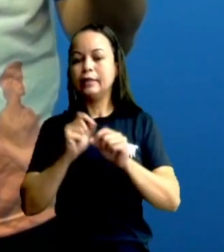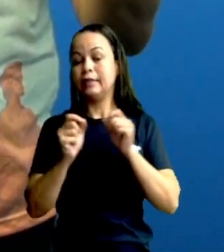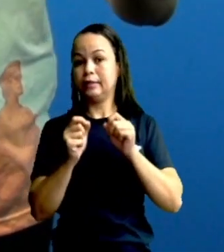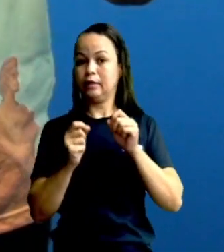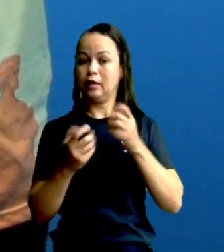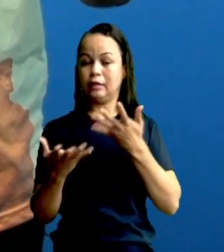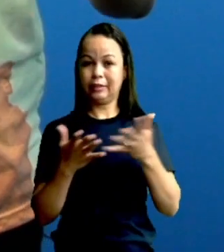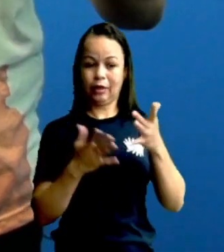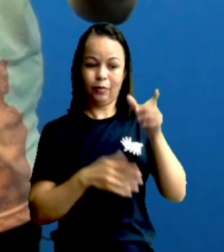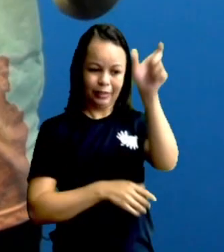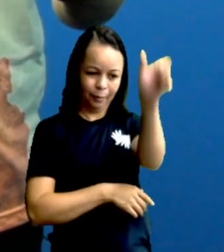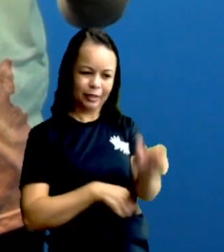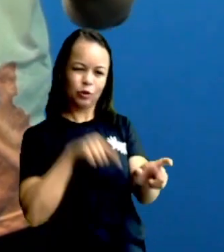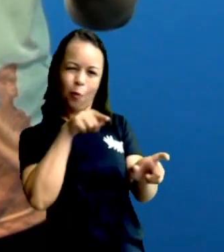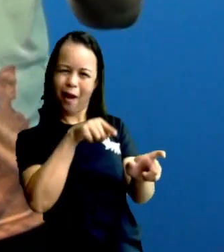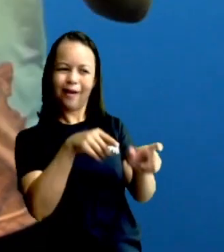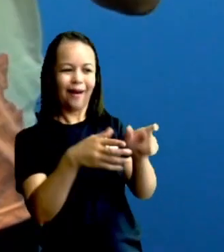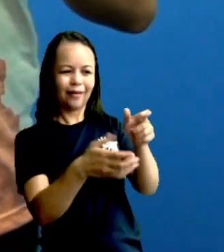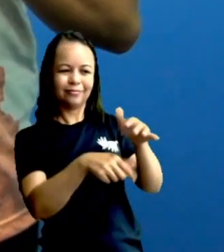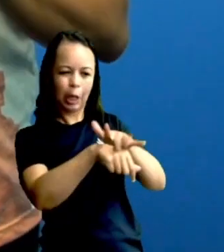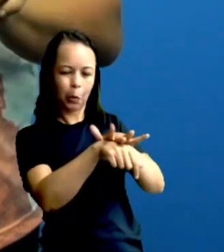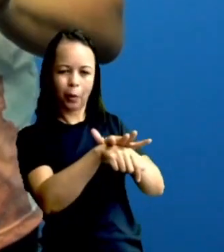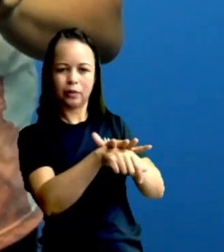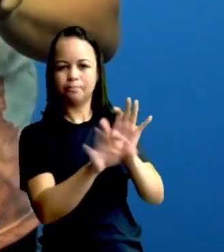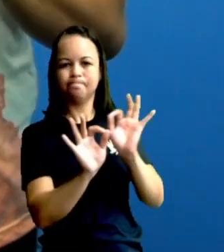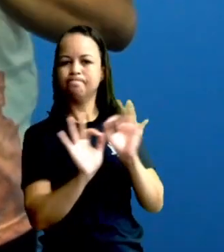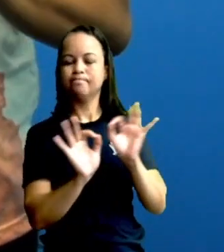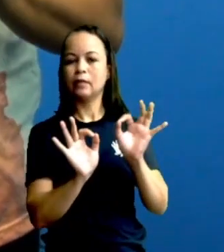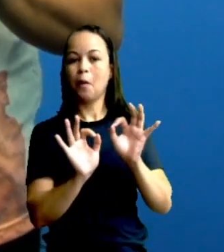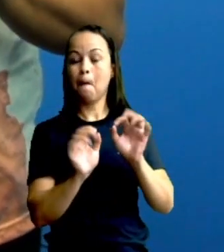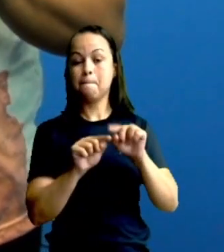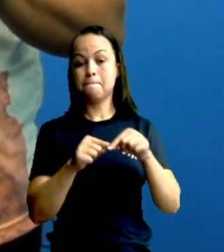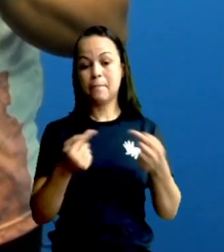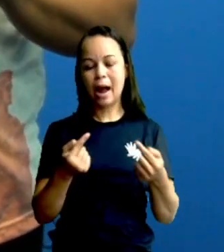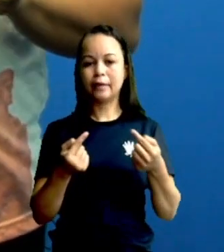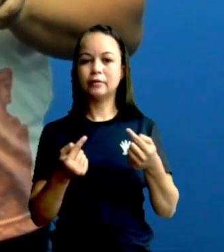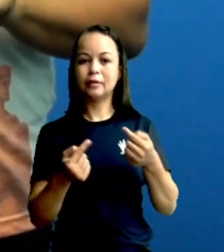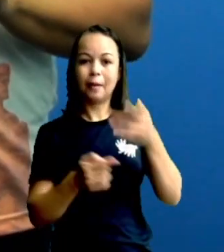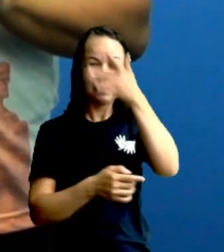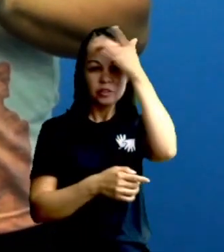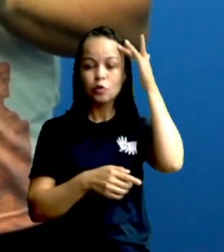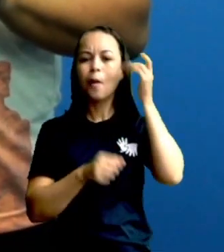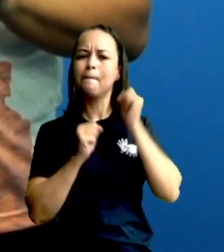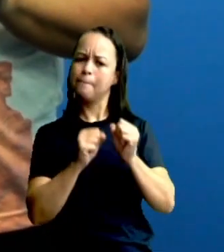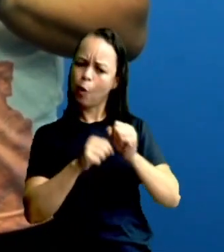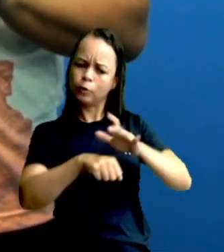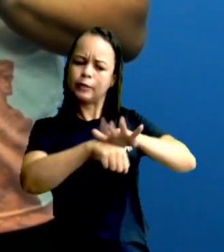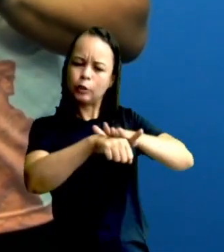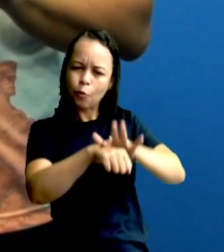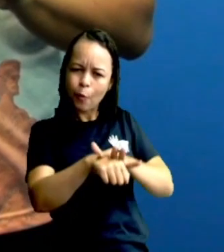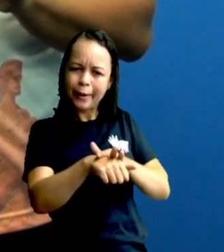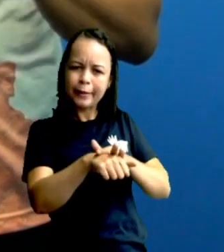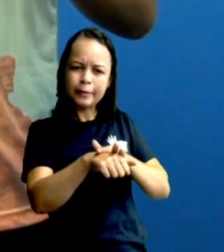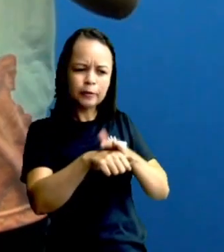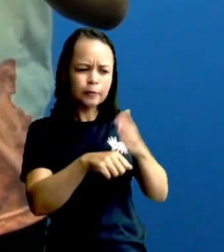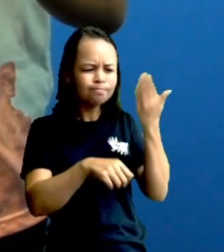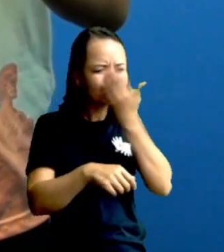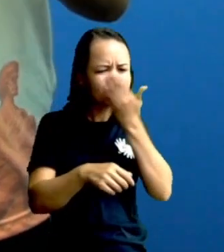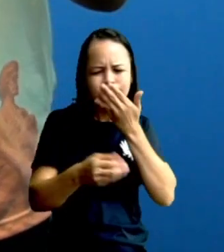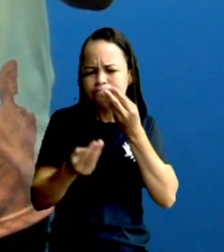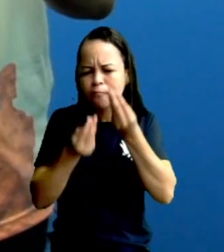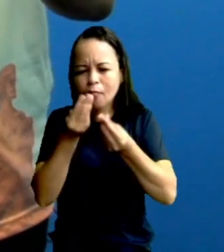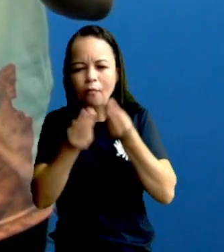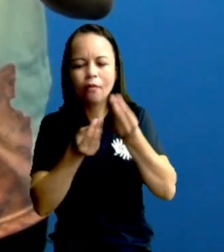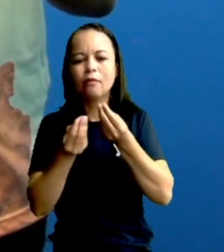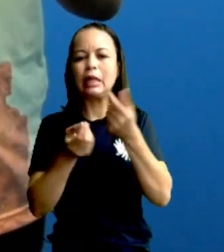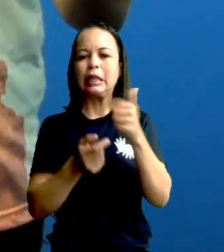gente possa dizer assim, essa pessoa está doente. Mas necessariamente eu posso dizer para você, isso é um grande perigo, porque essa pessoa